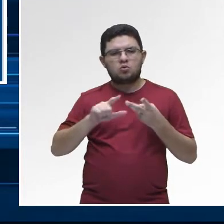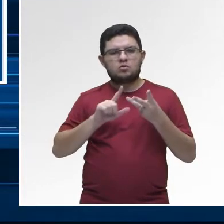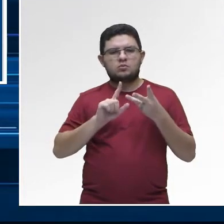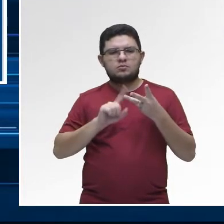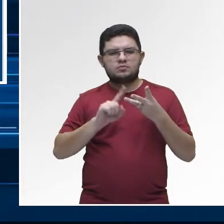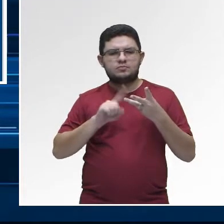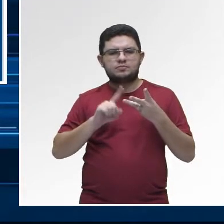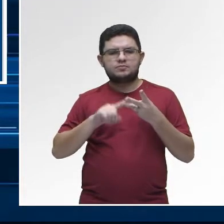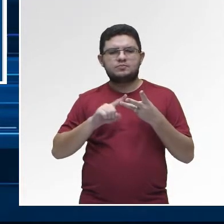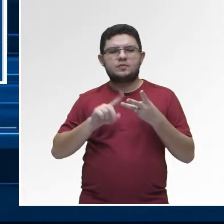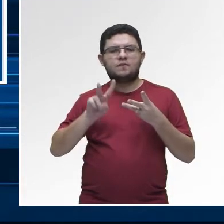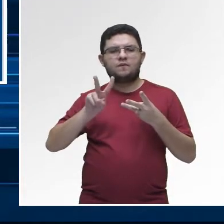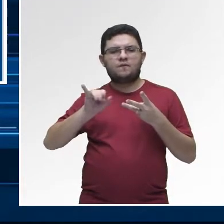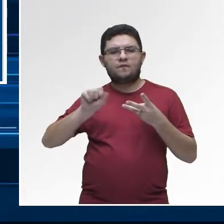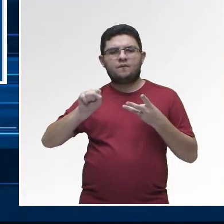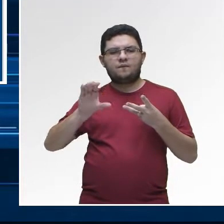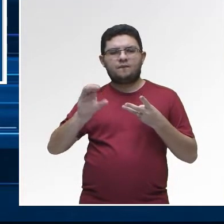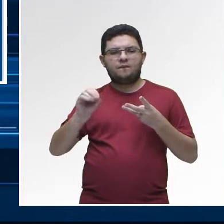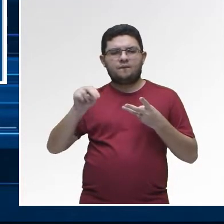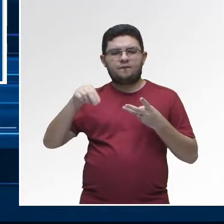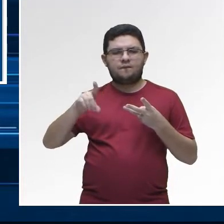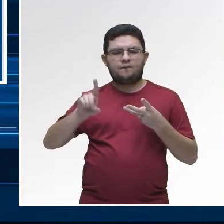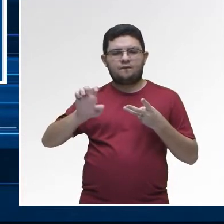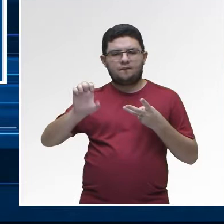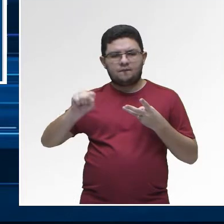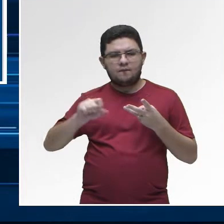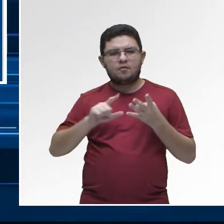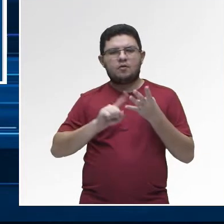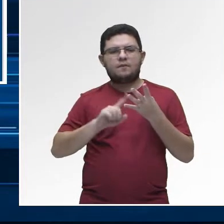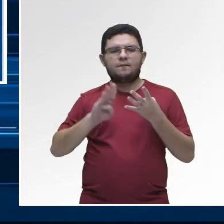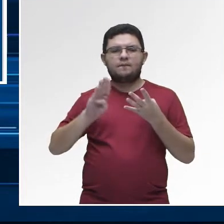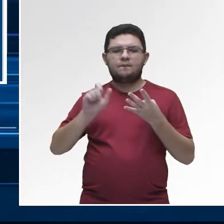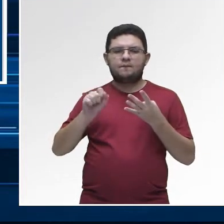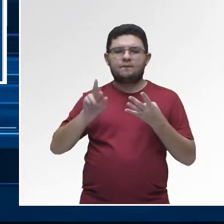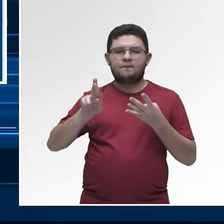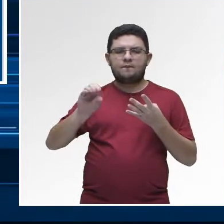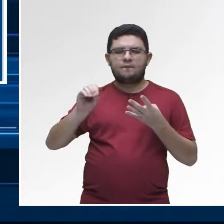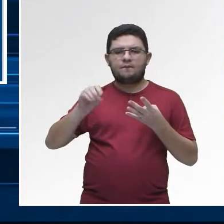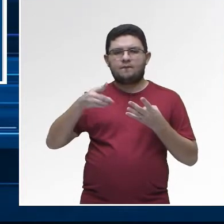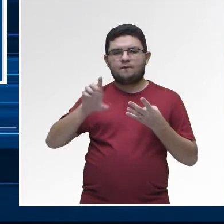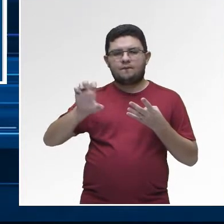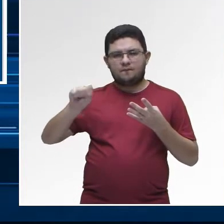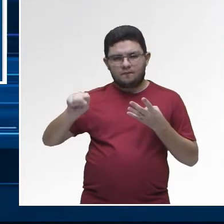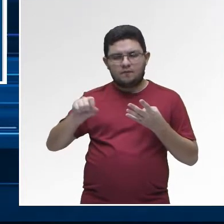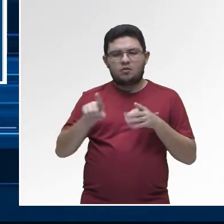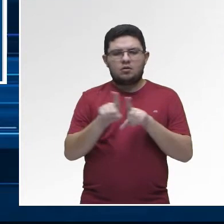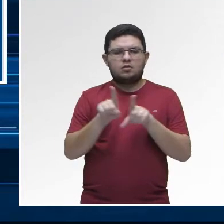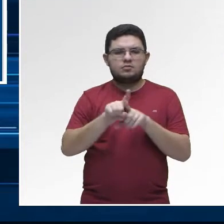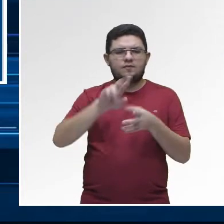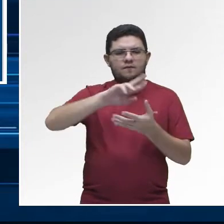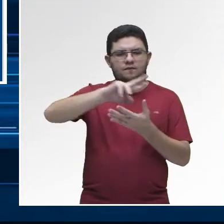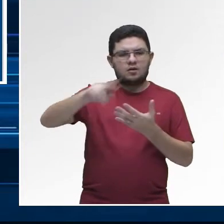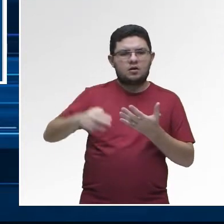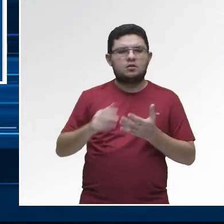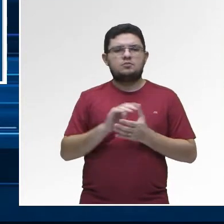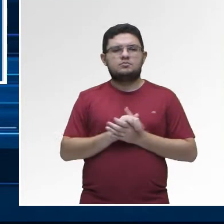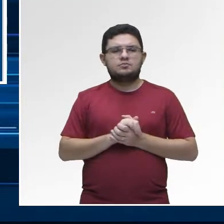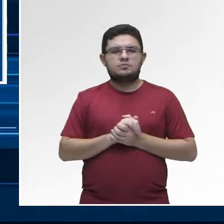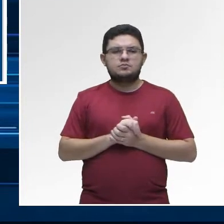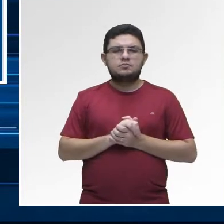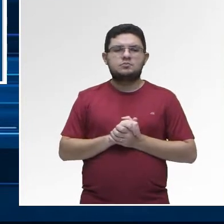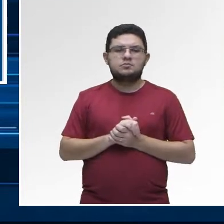clero também estava dentro o alto clero estava dentro da nobreza. Então aí nós temos os suceranos e os vassalos,